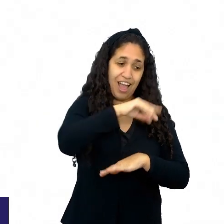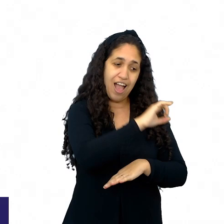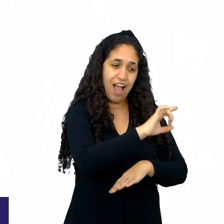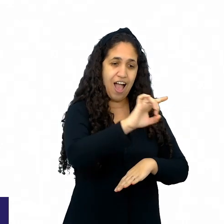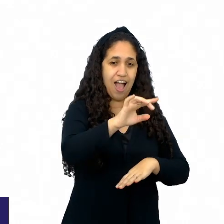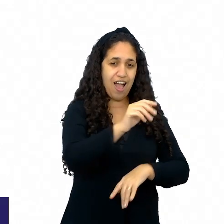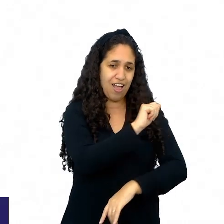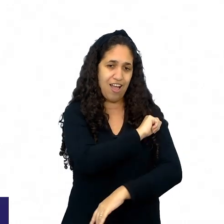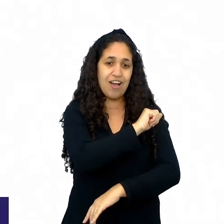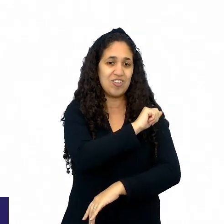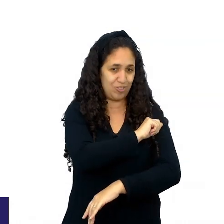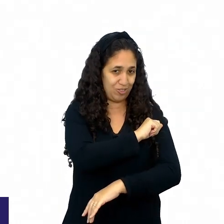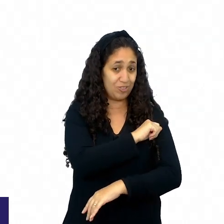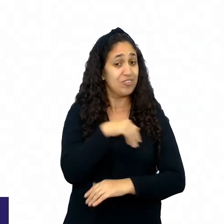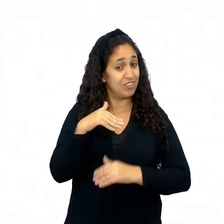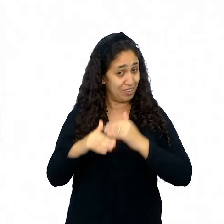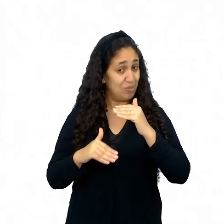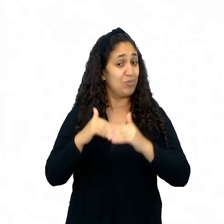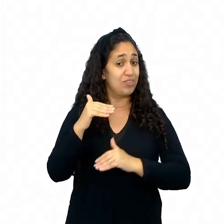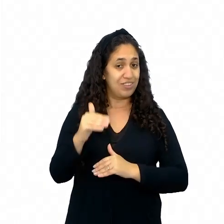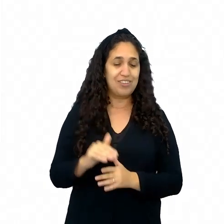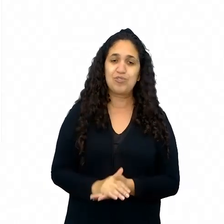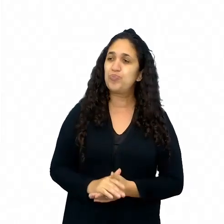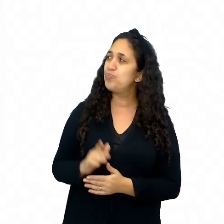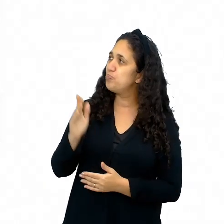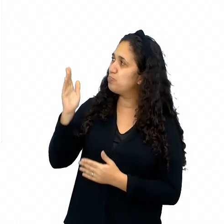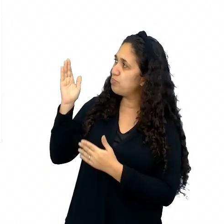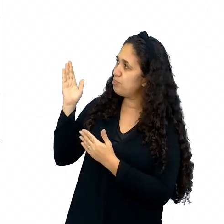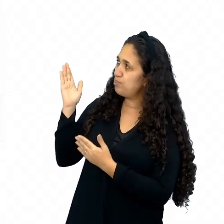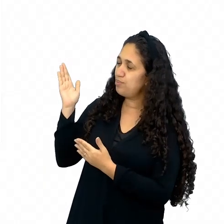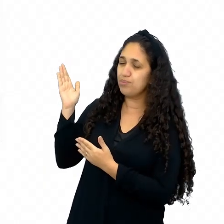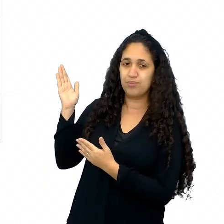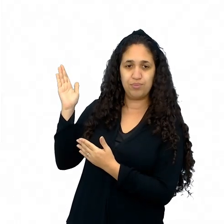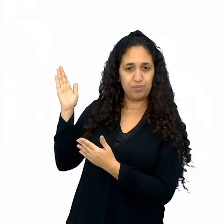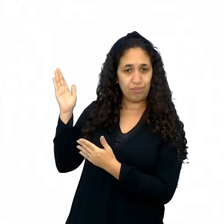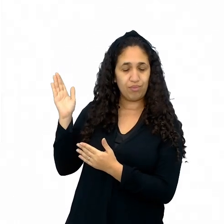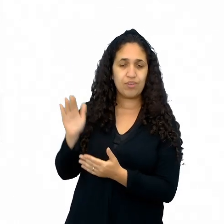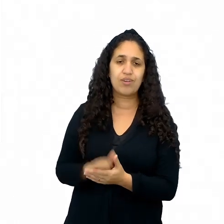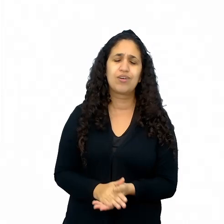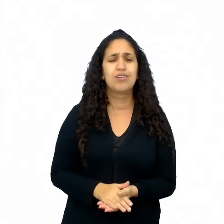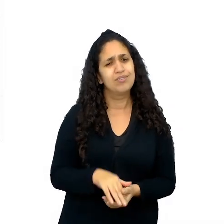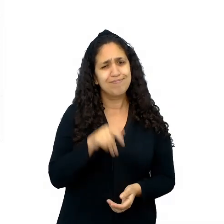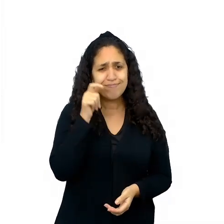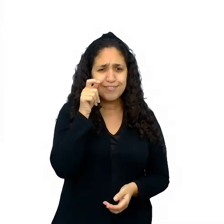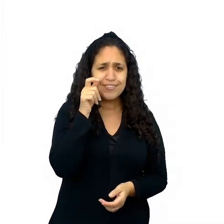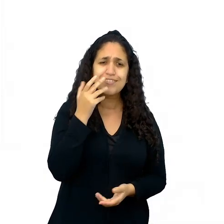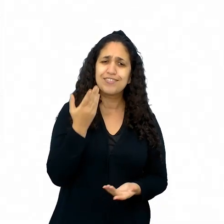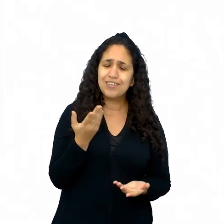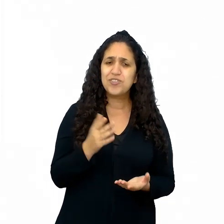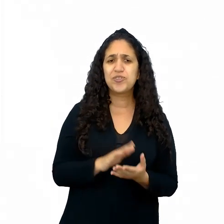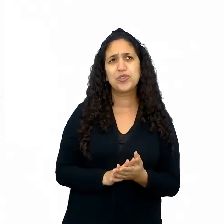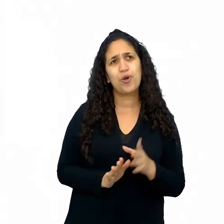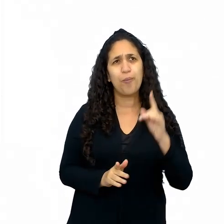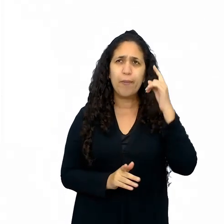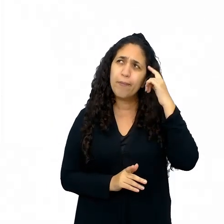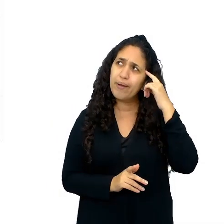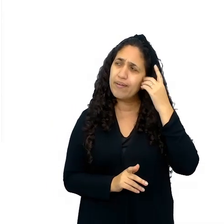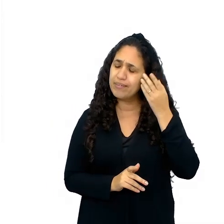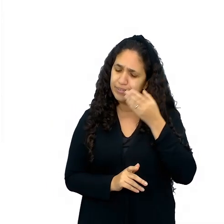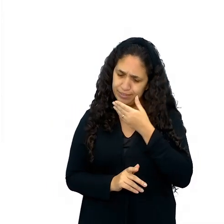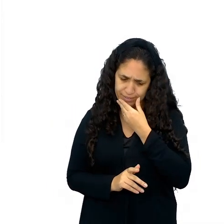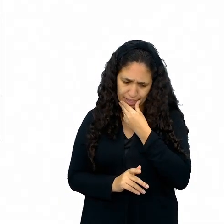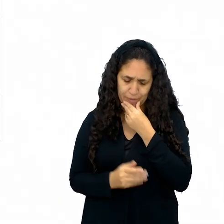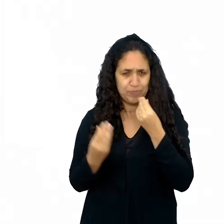frente a esse processo, então, certo? Bom, é sempre interessante, quando pensamos